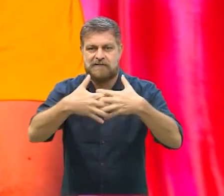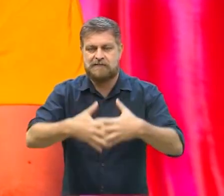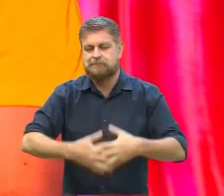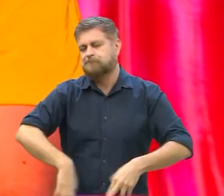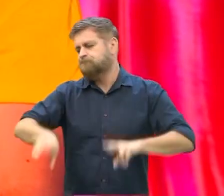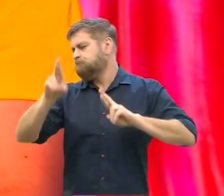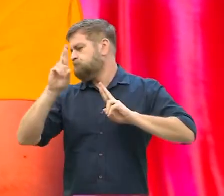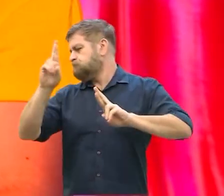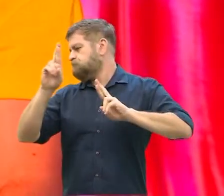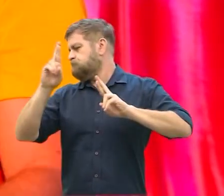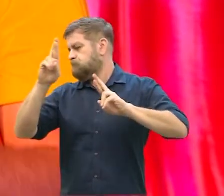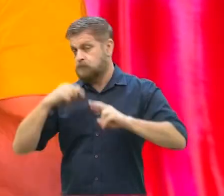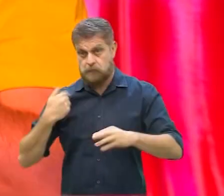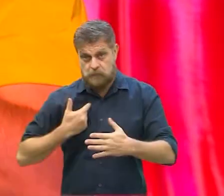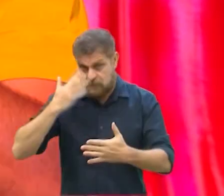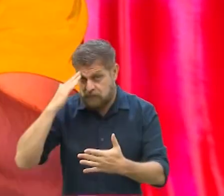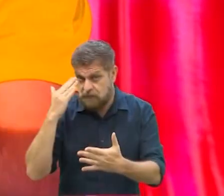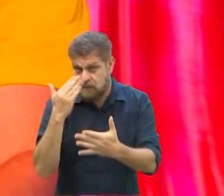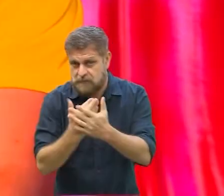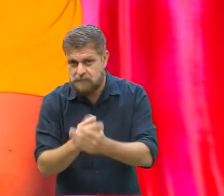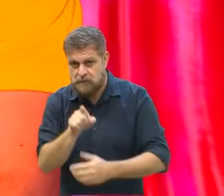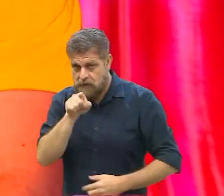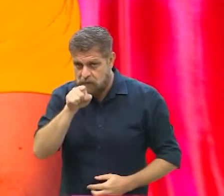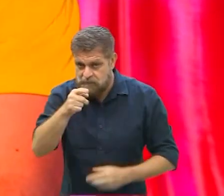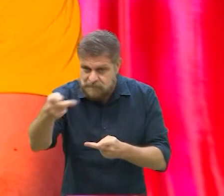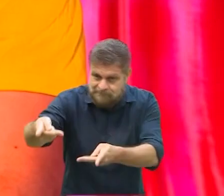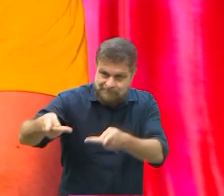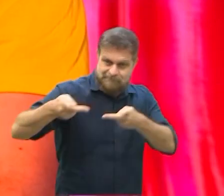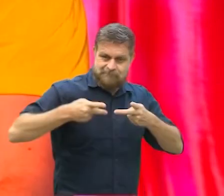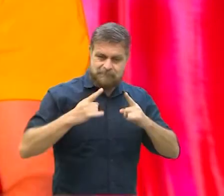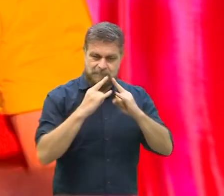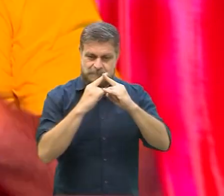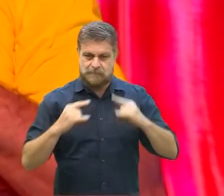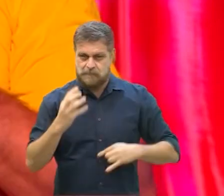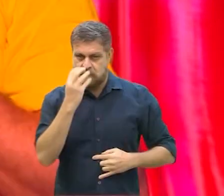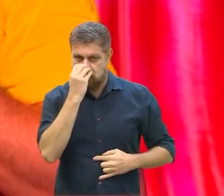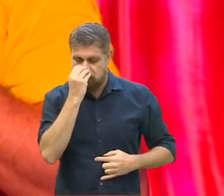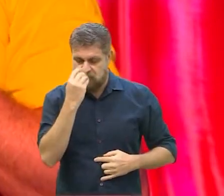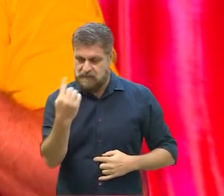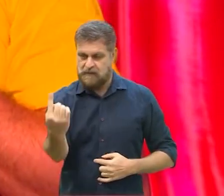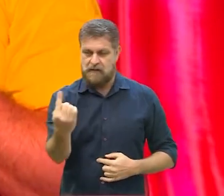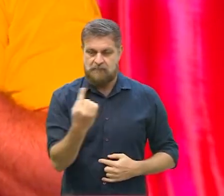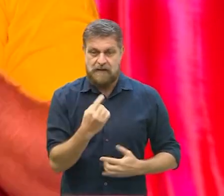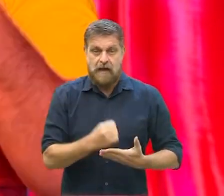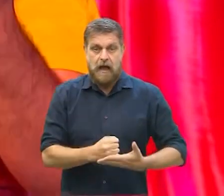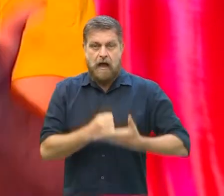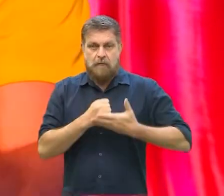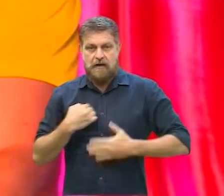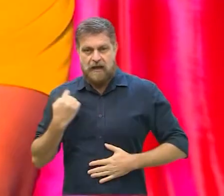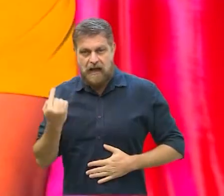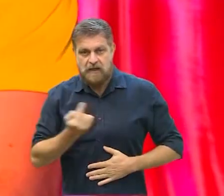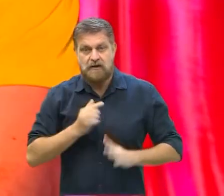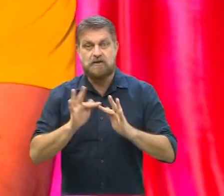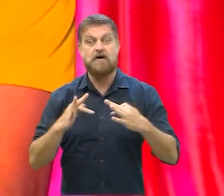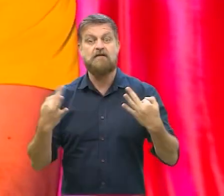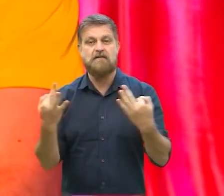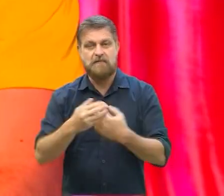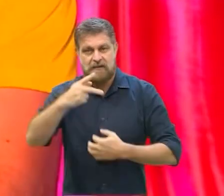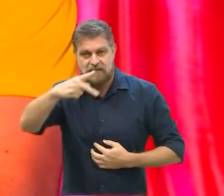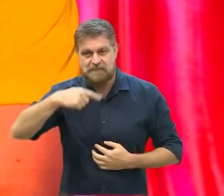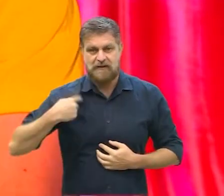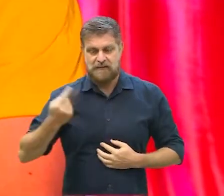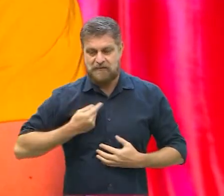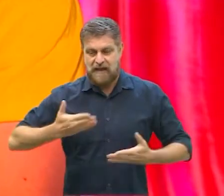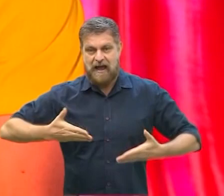esperamos, torcemos, acreditamos que vocês venham ao circo para colaborar com a gente e com a sua família, porque nós